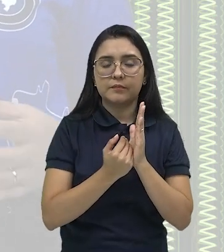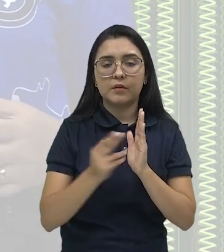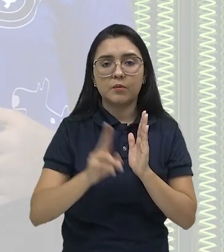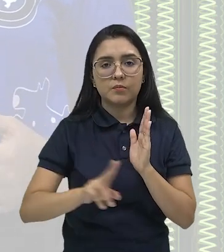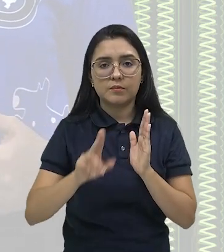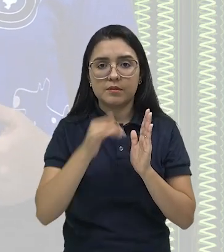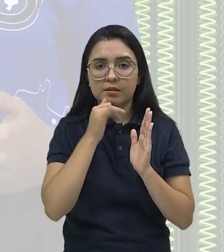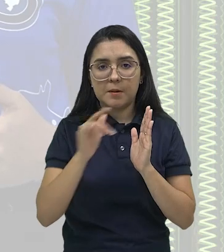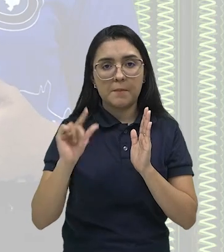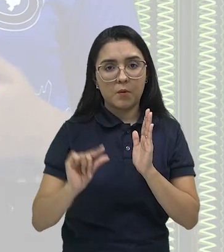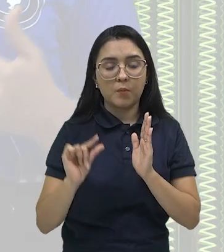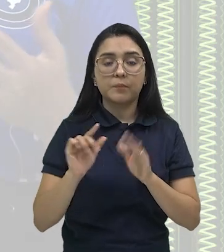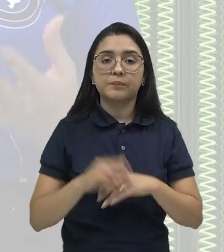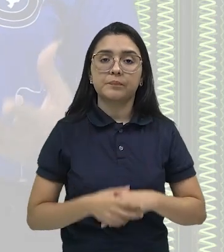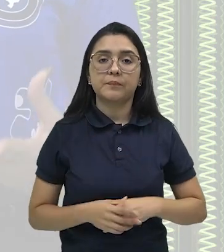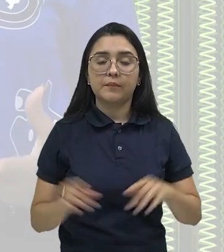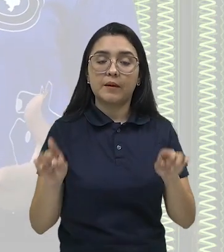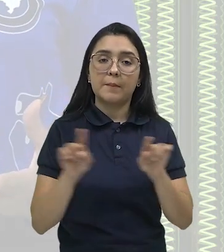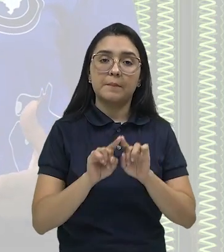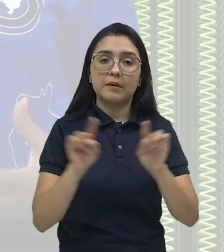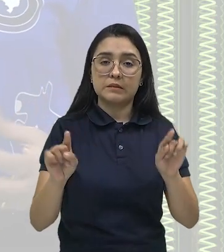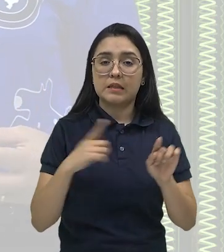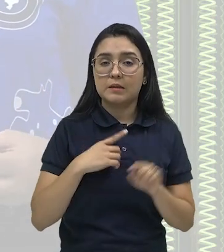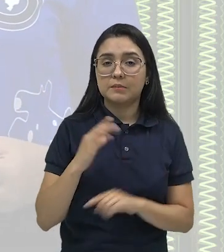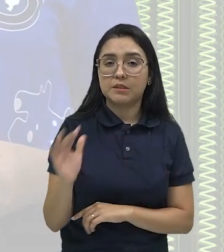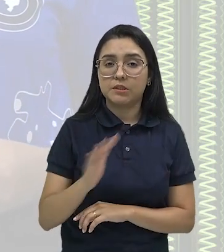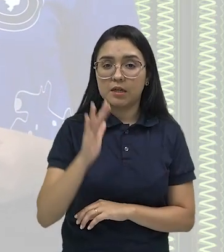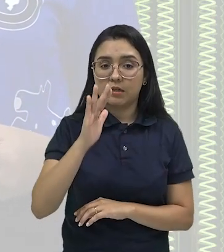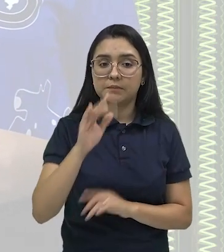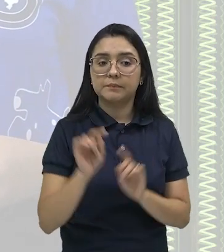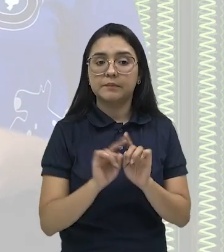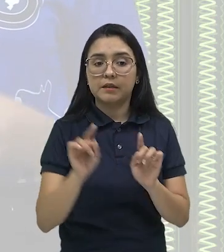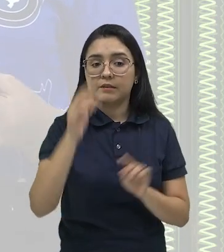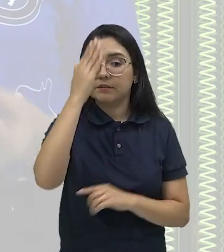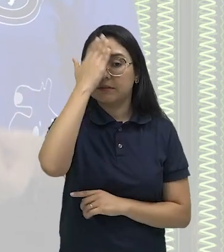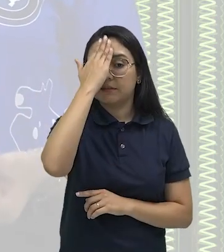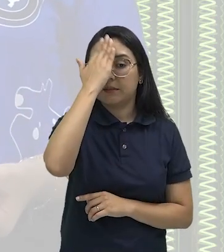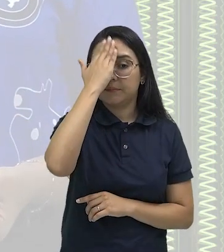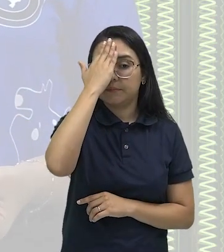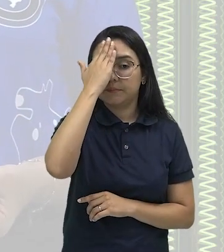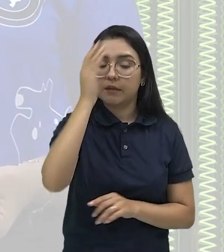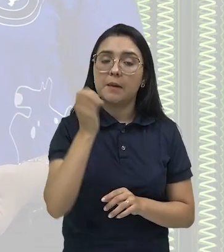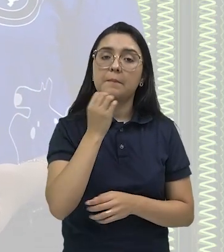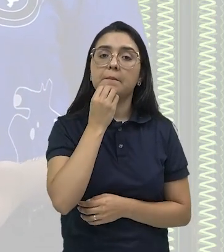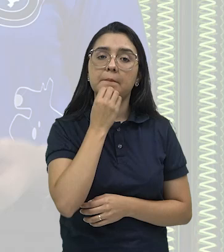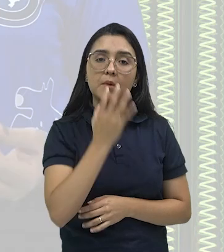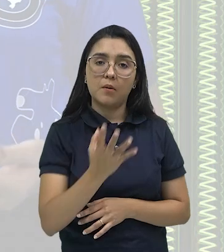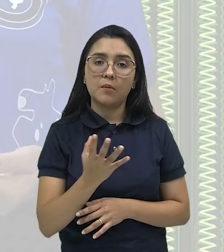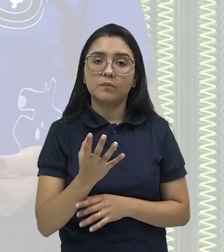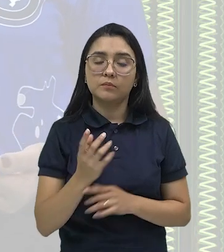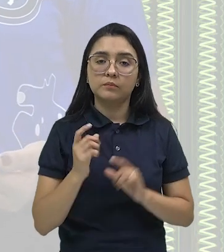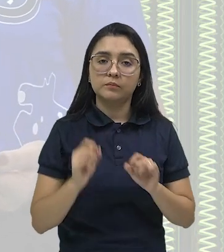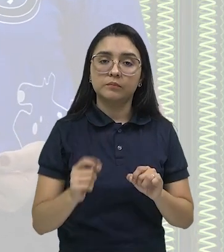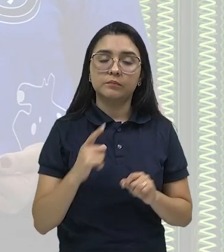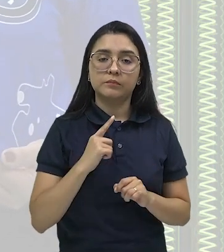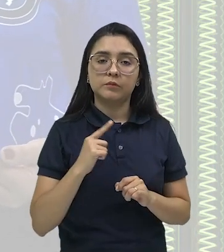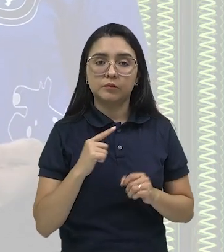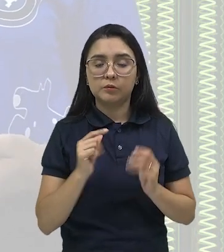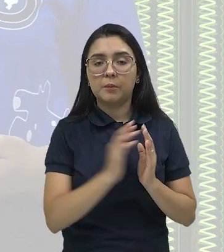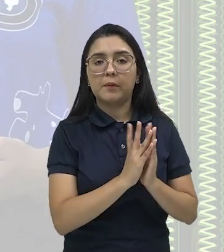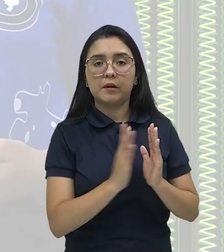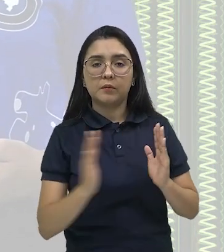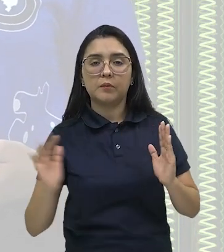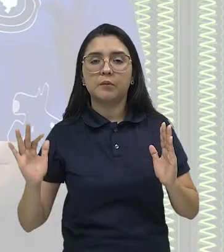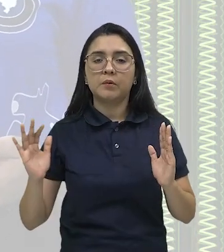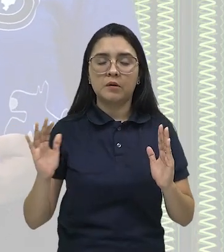energia. Apesar dela ser um pouquinho mais cara, mas a gente sabe que vale o investimento ali a longo prazo, porque